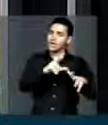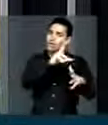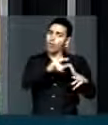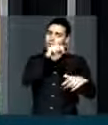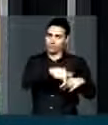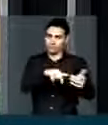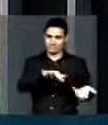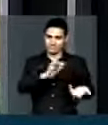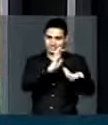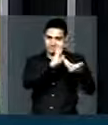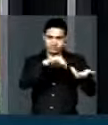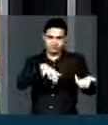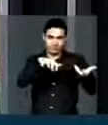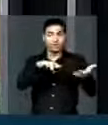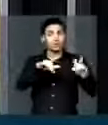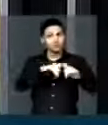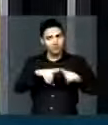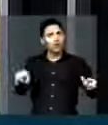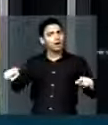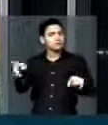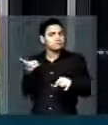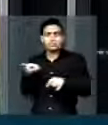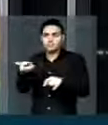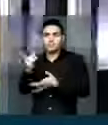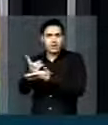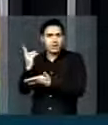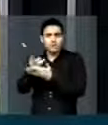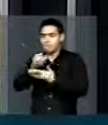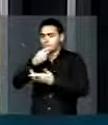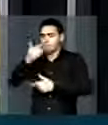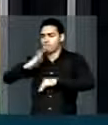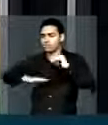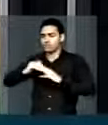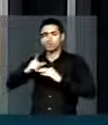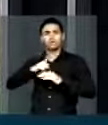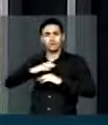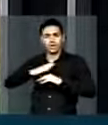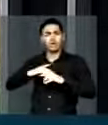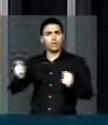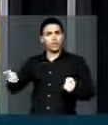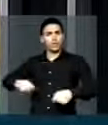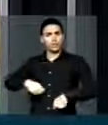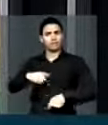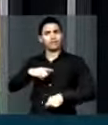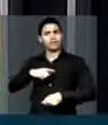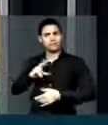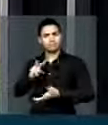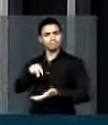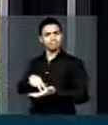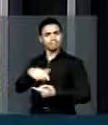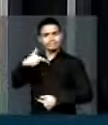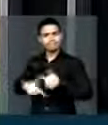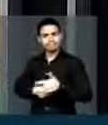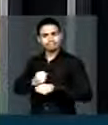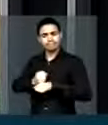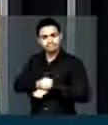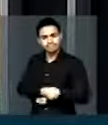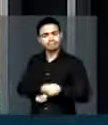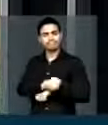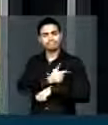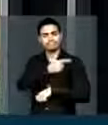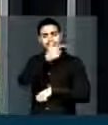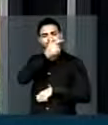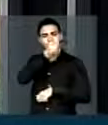mas não deixam nada a desejar no quesito da competência, determinação e